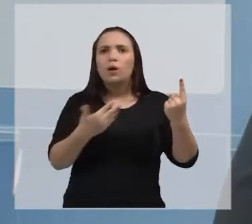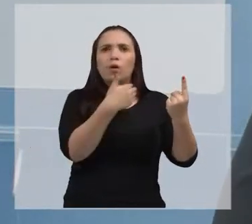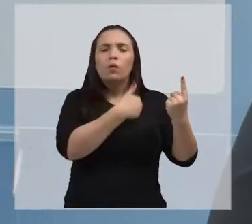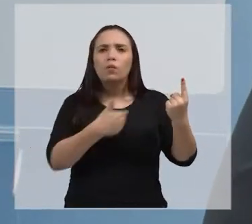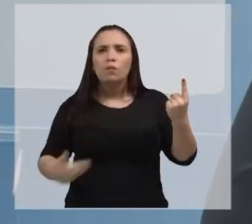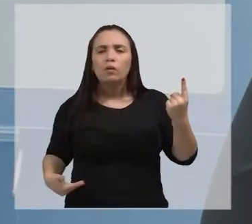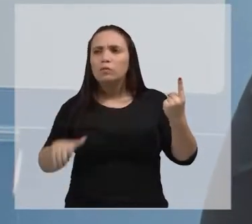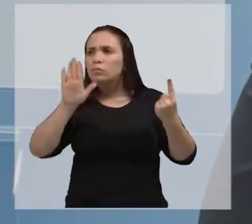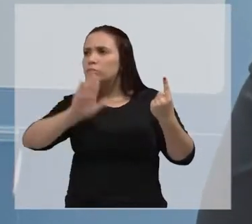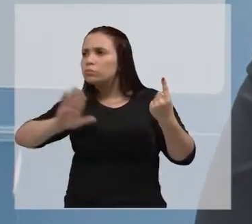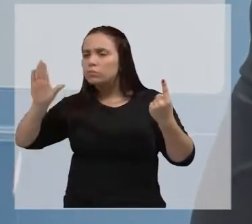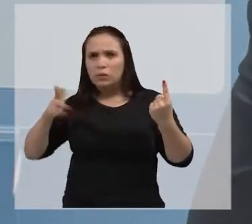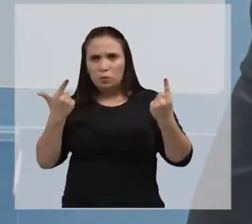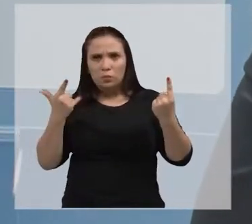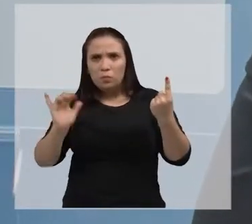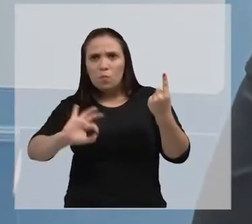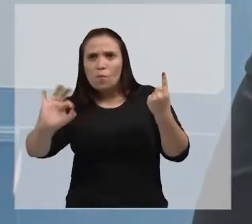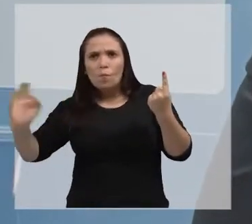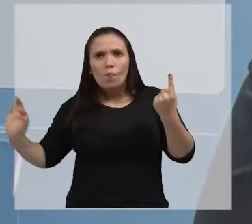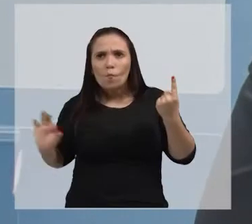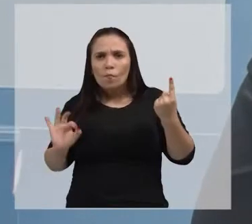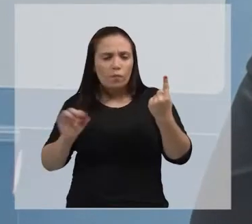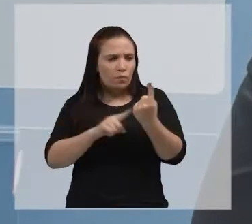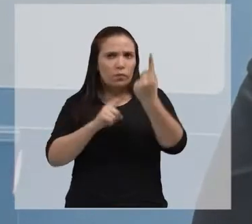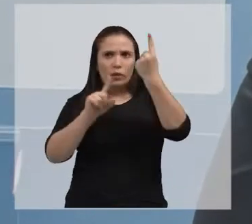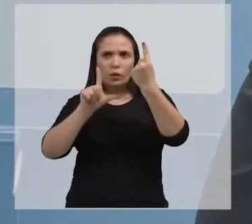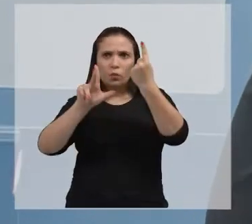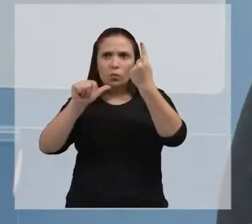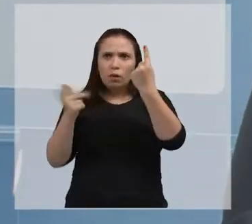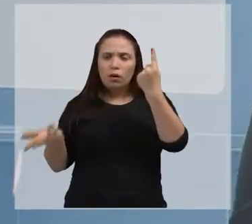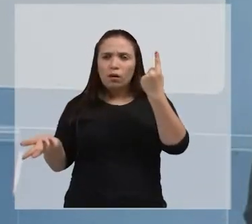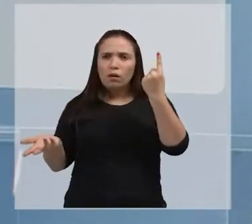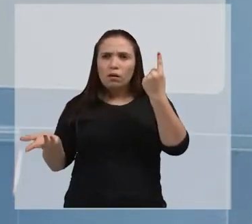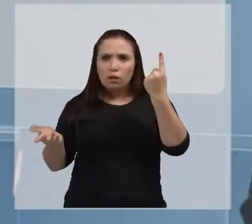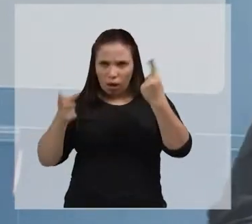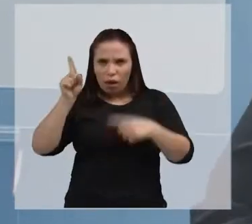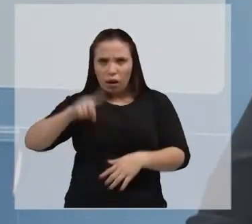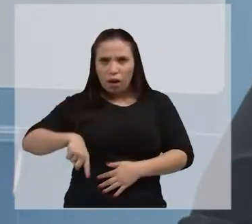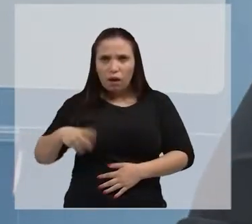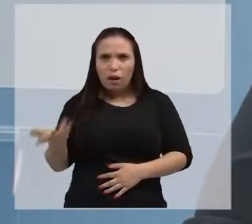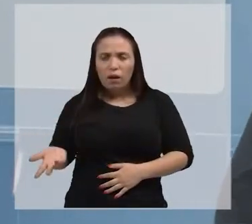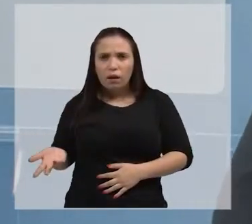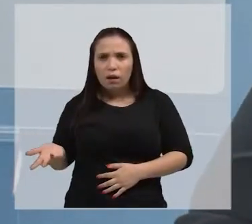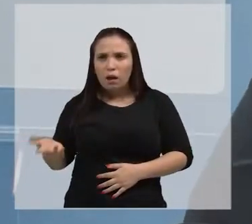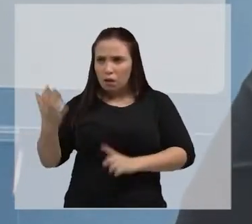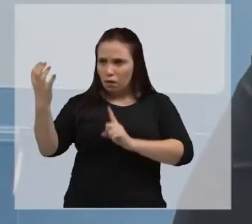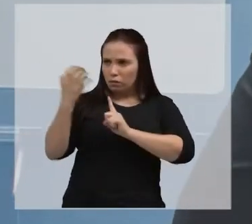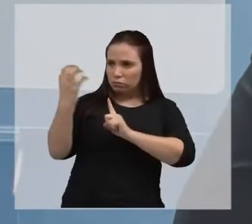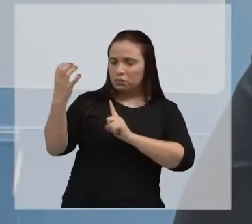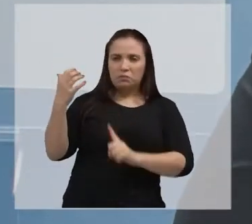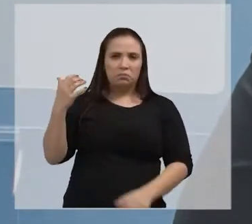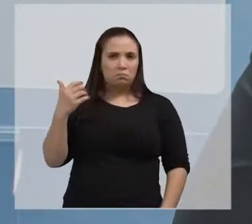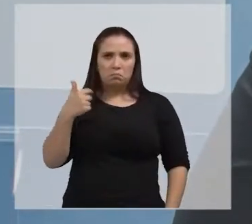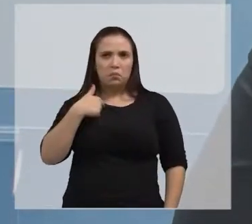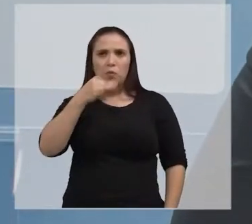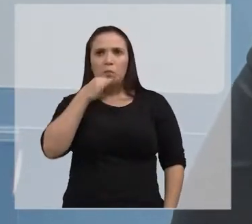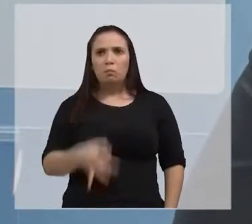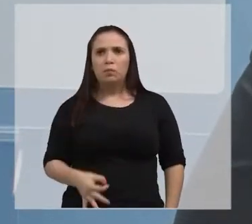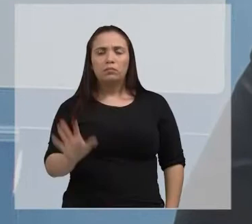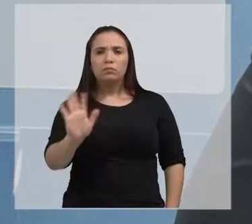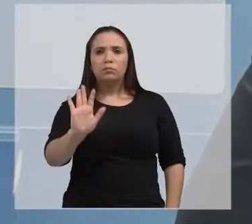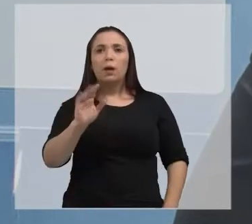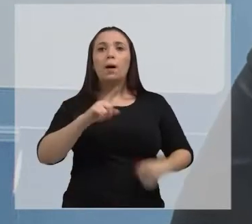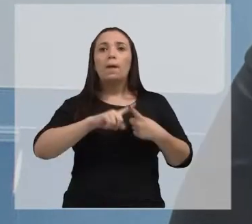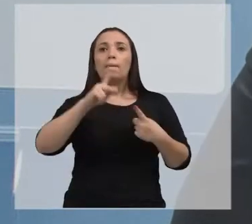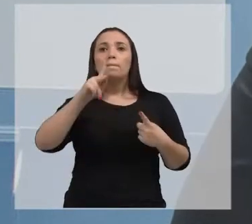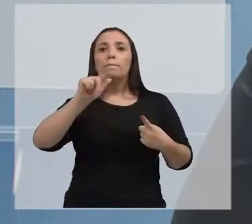de destaque. O PT não tem nada. Só é o Lula. É isso que o PT quer me convencer, porque eu não acho. Para mim, Paulo